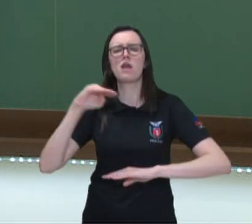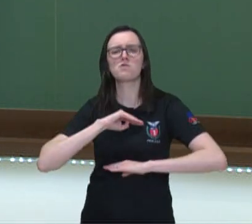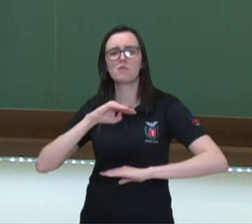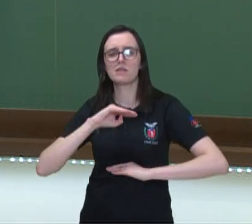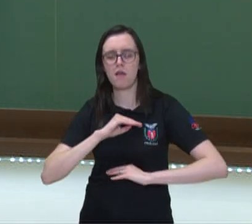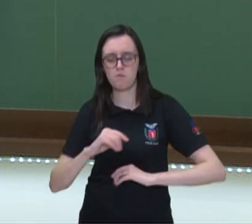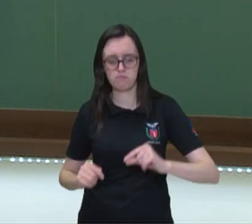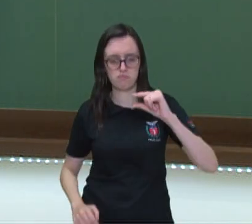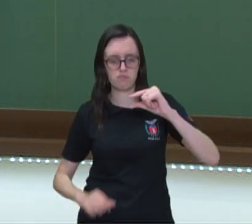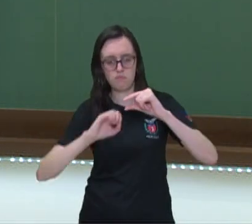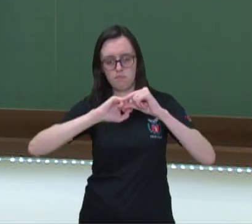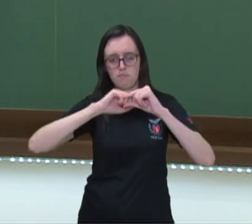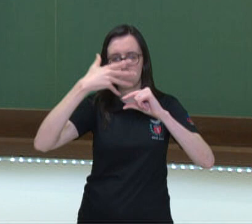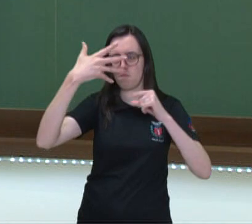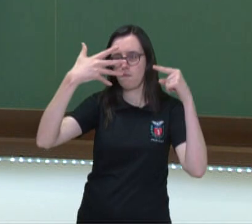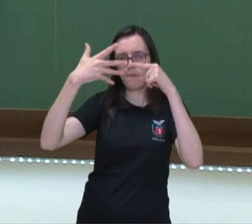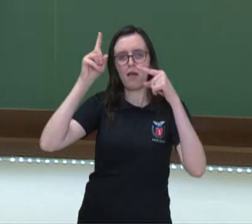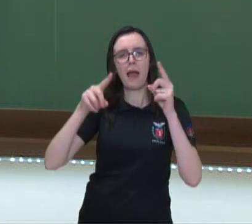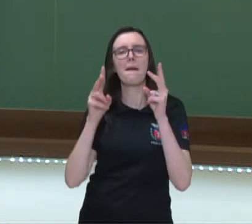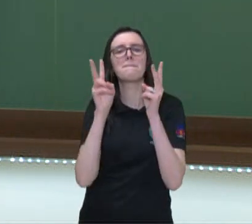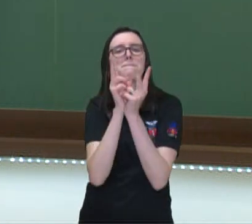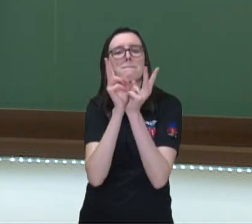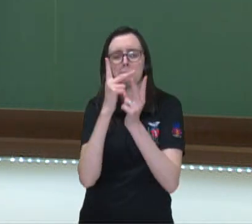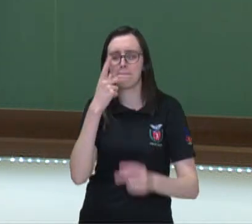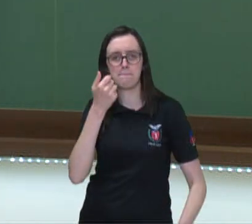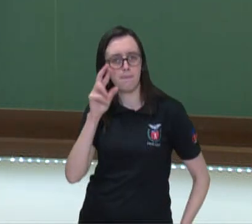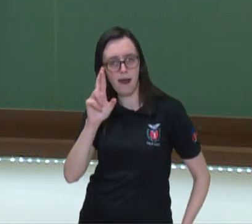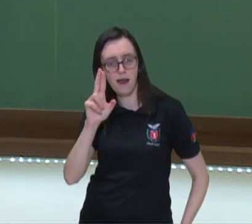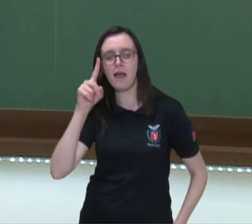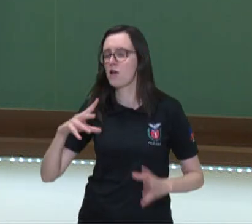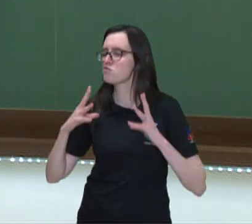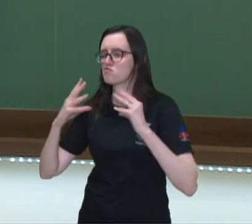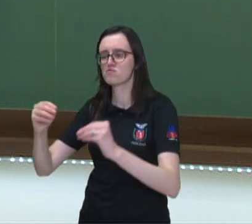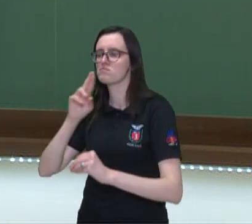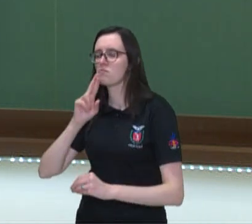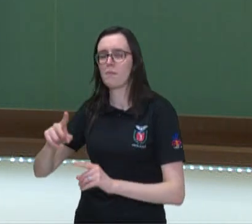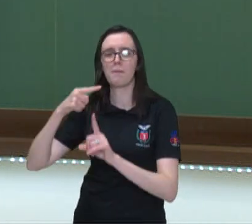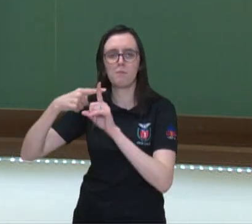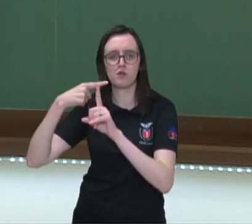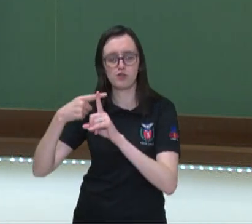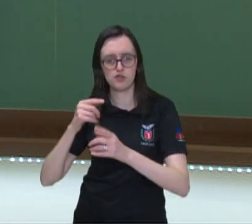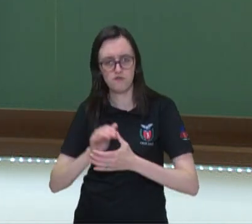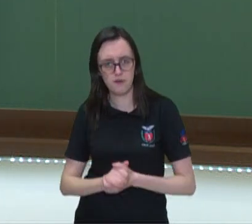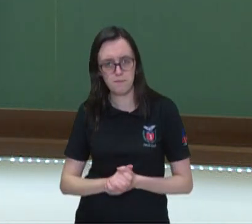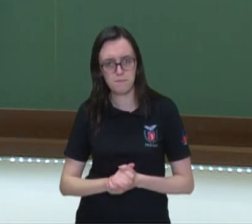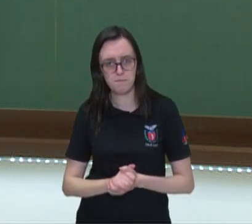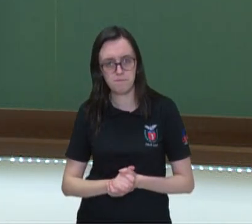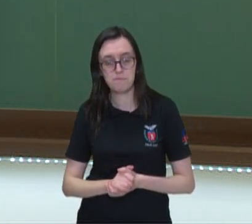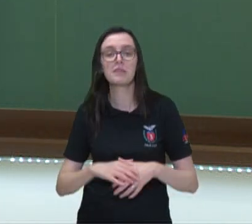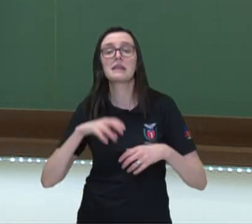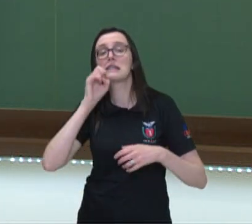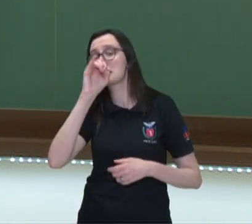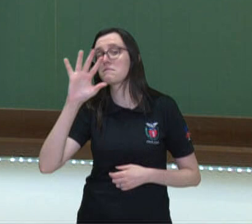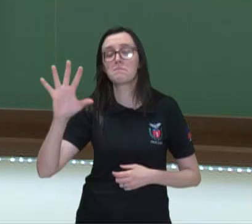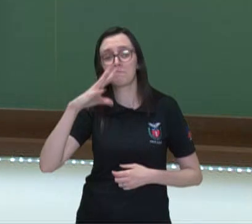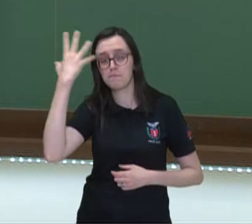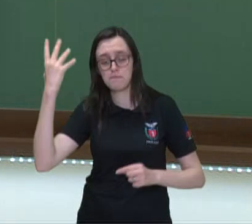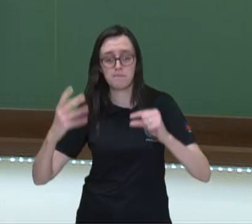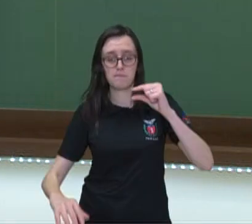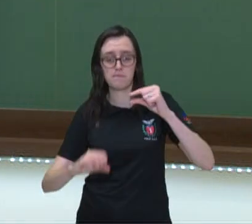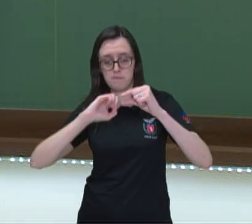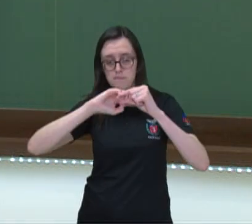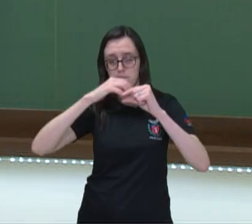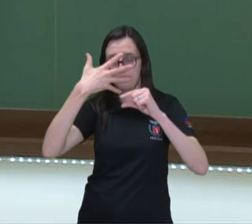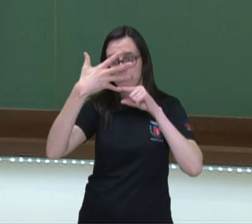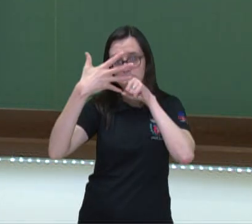expoente par, tudo vai ser positivo. E no expoente ímpar, base positiva, também vai ser positivo. Tá bom?